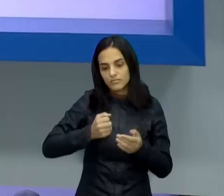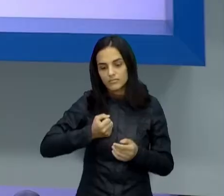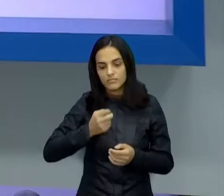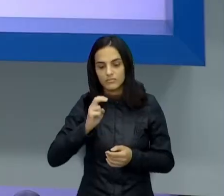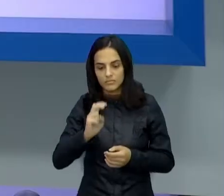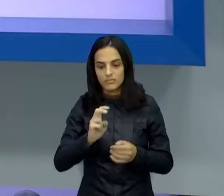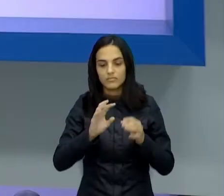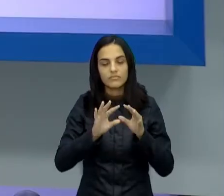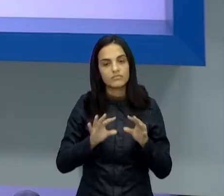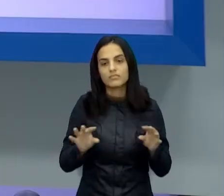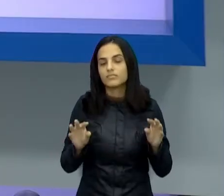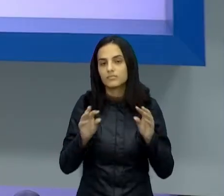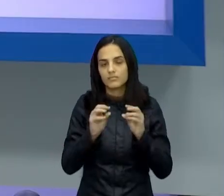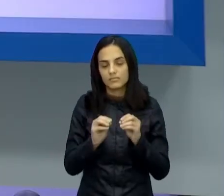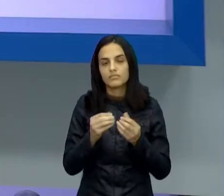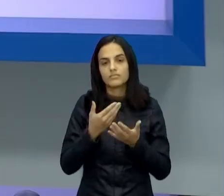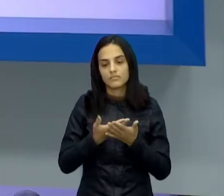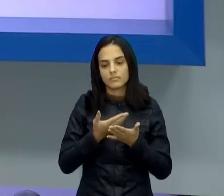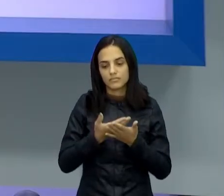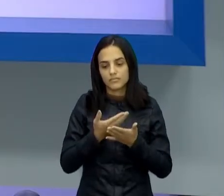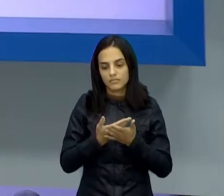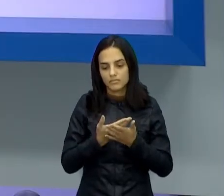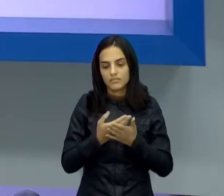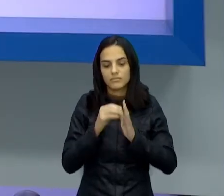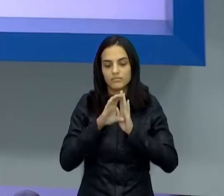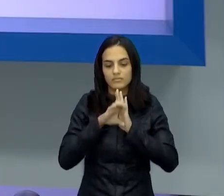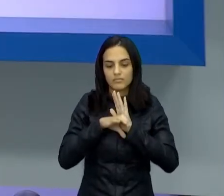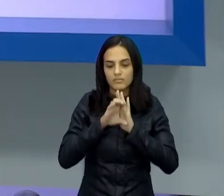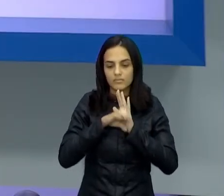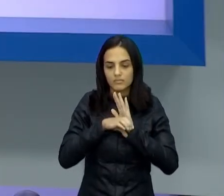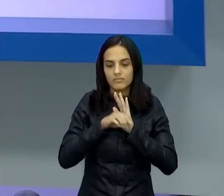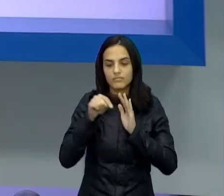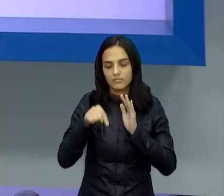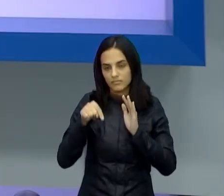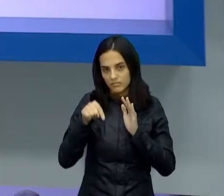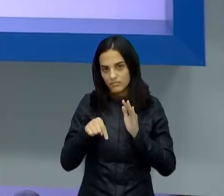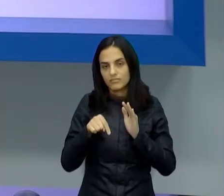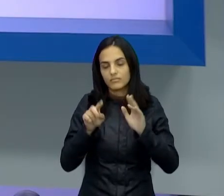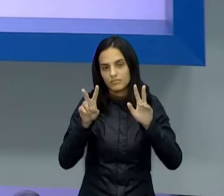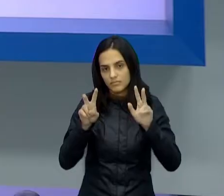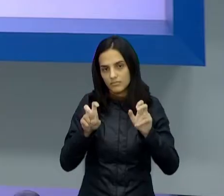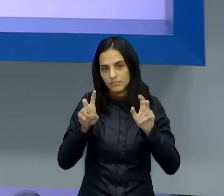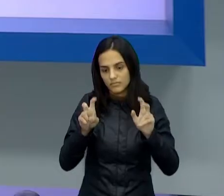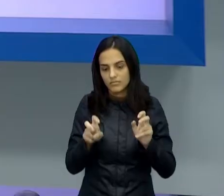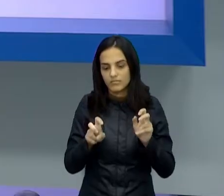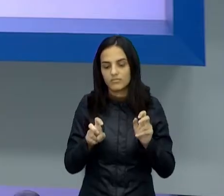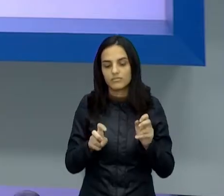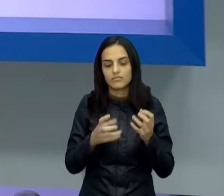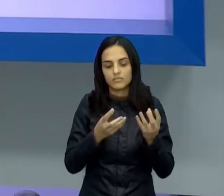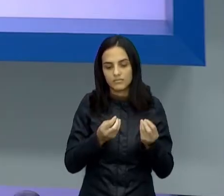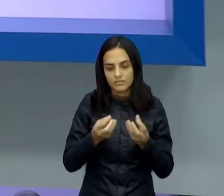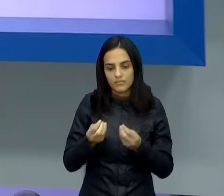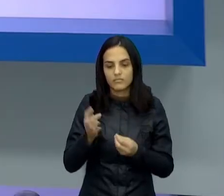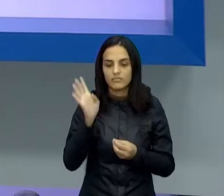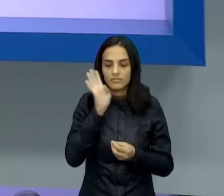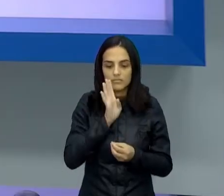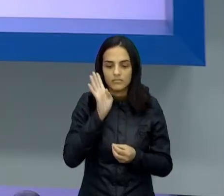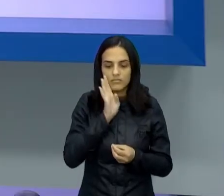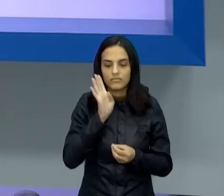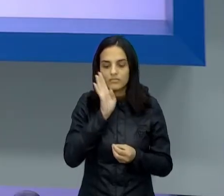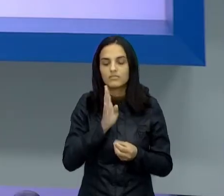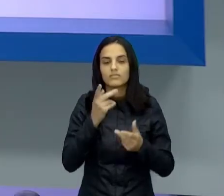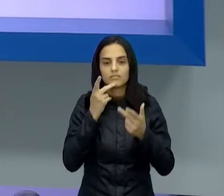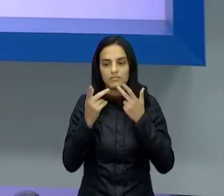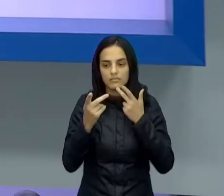e toda a aula aí do contexto aí deste componente aí, que é muito legal porque fala sobre a questão